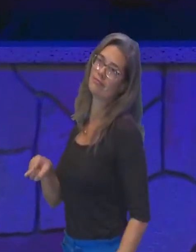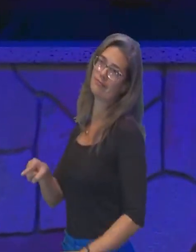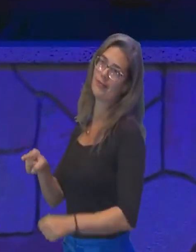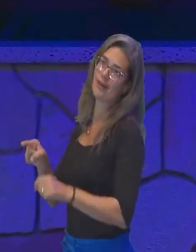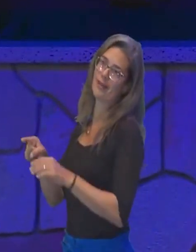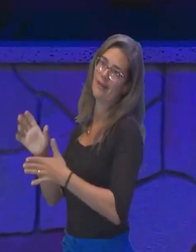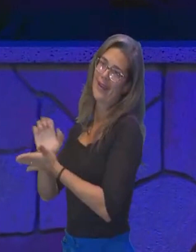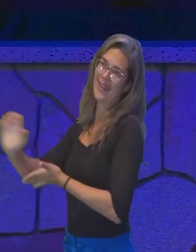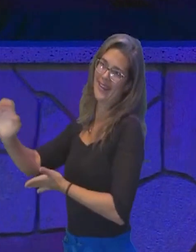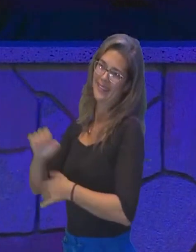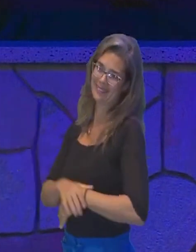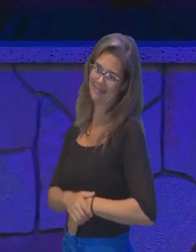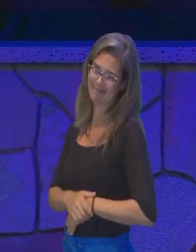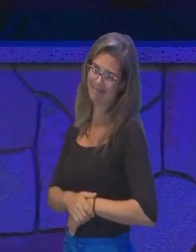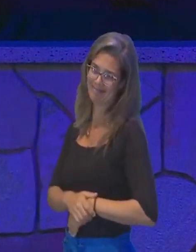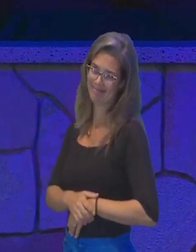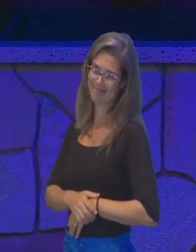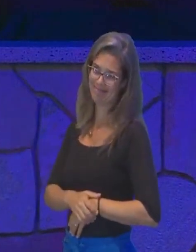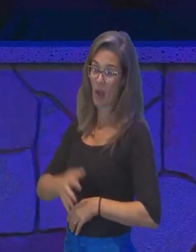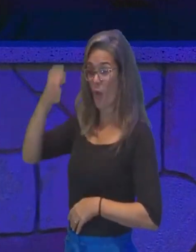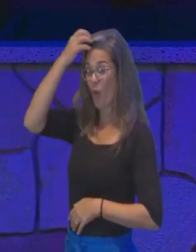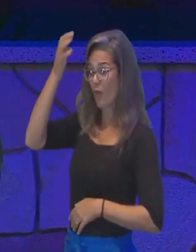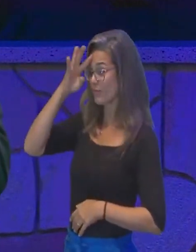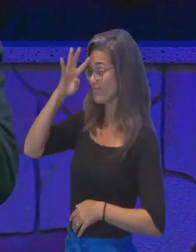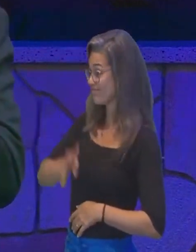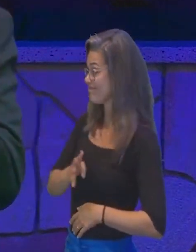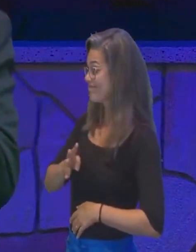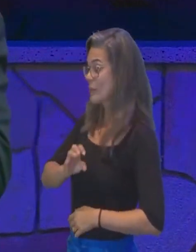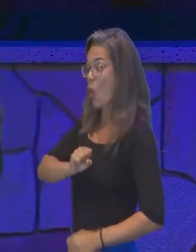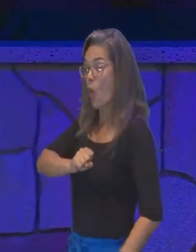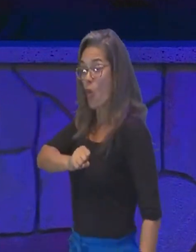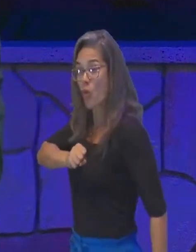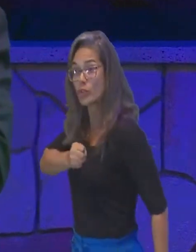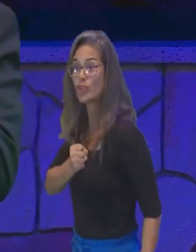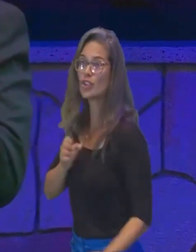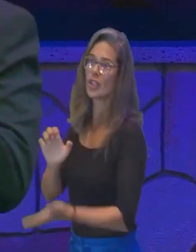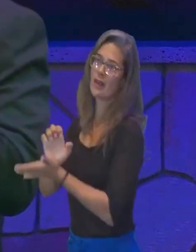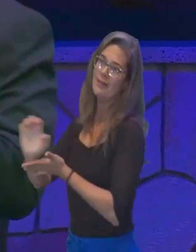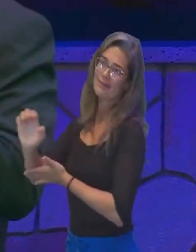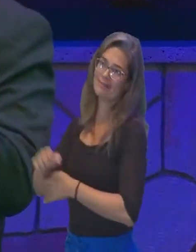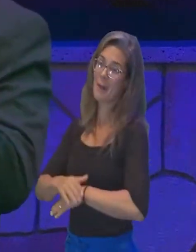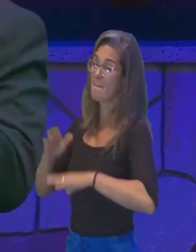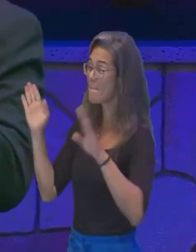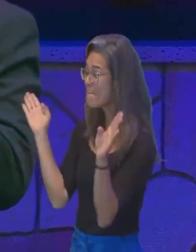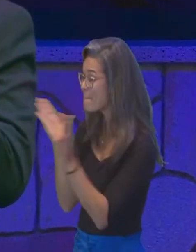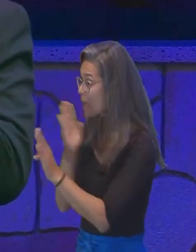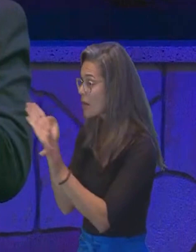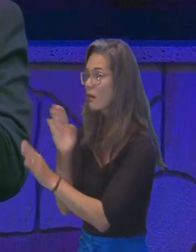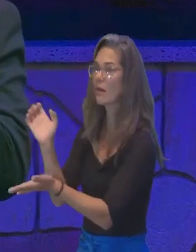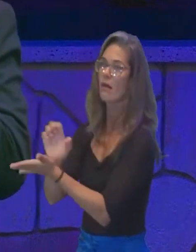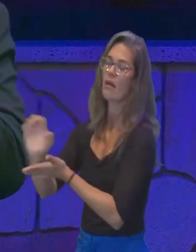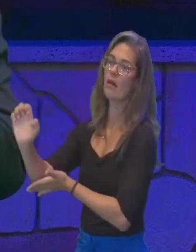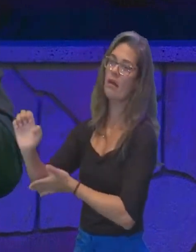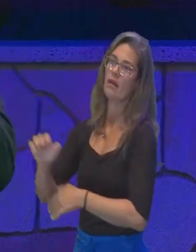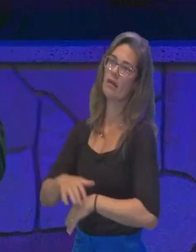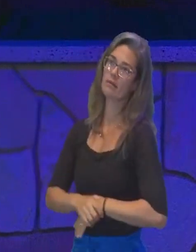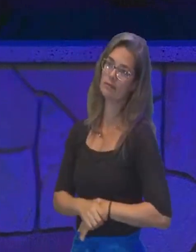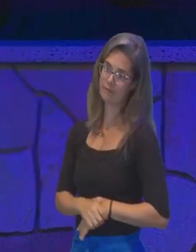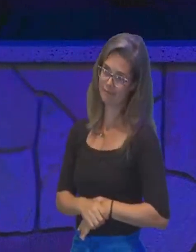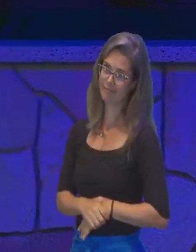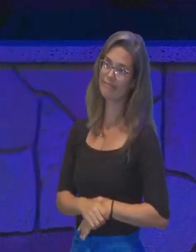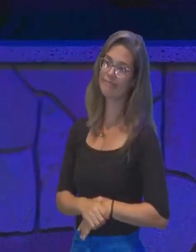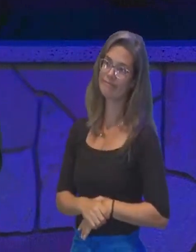Acabe. Querido, observe isto: qualquer tipo de perseguição, ela produz